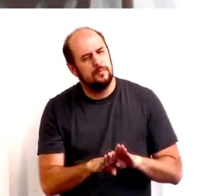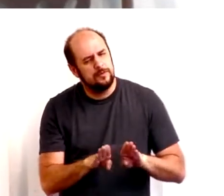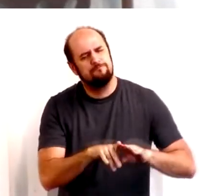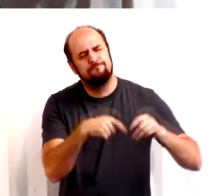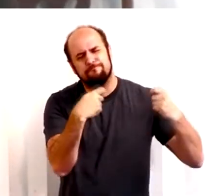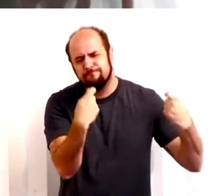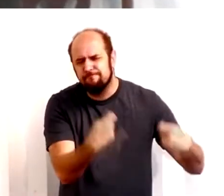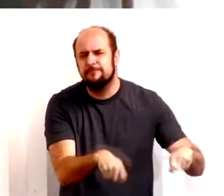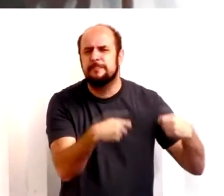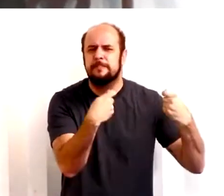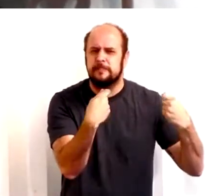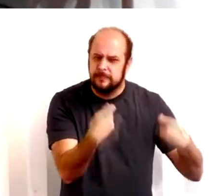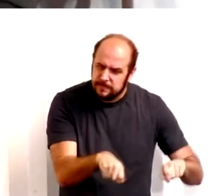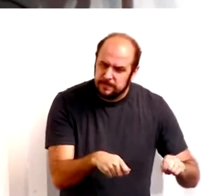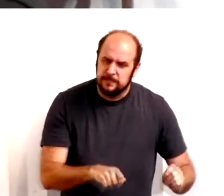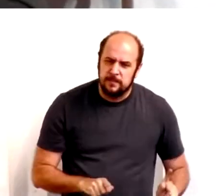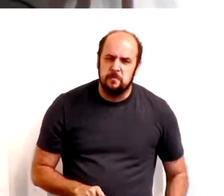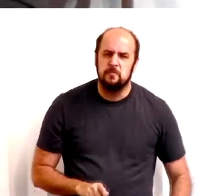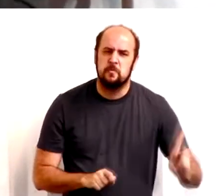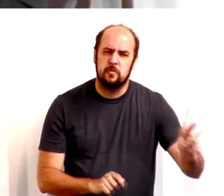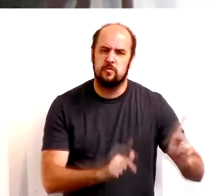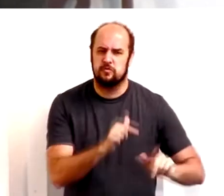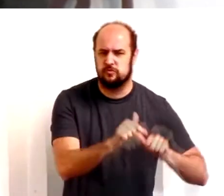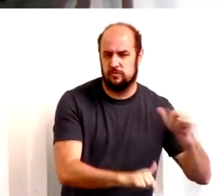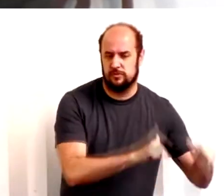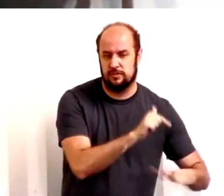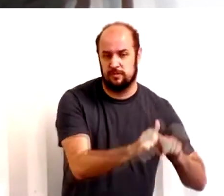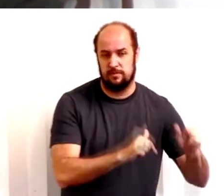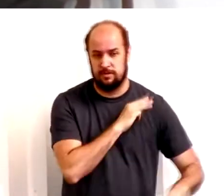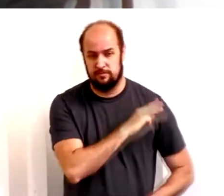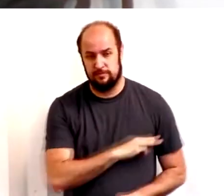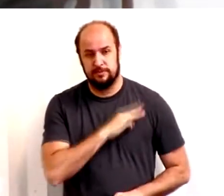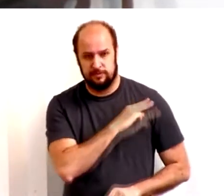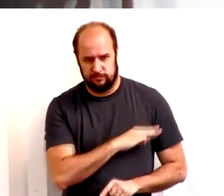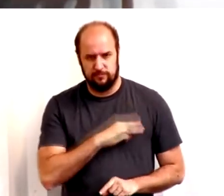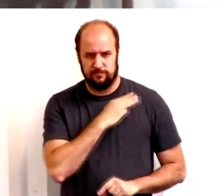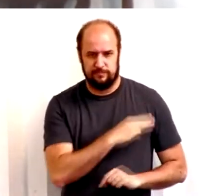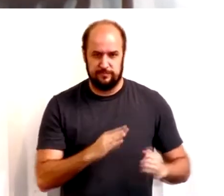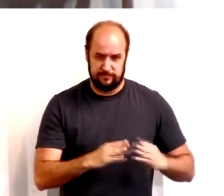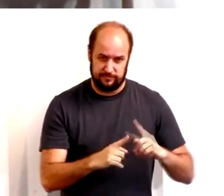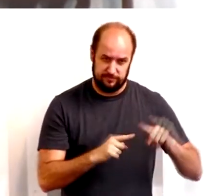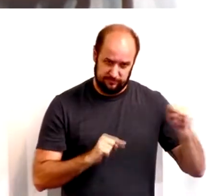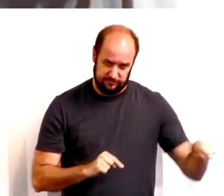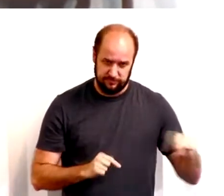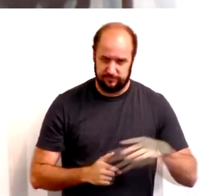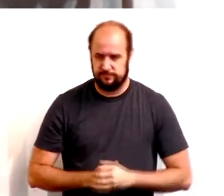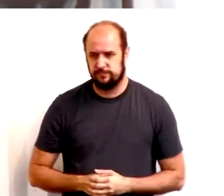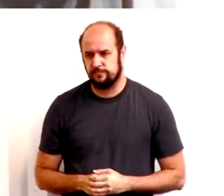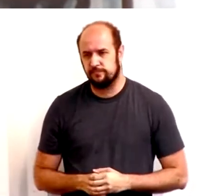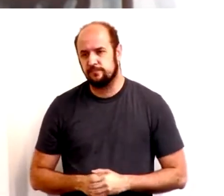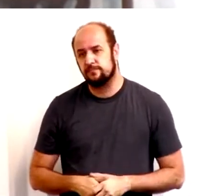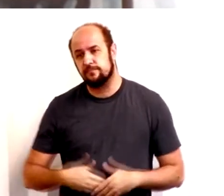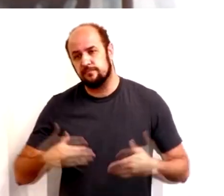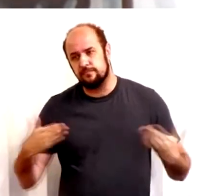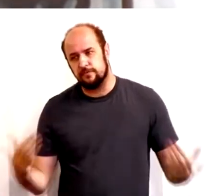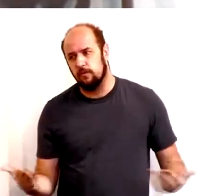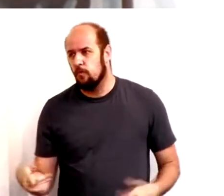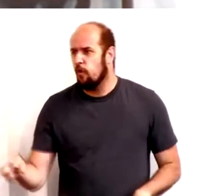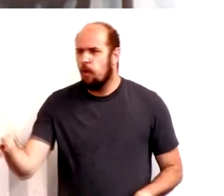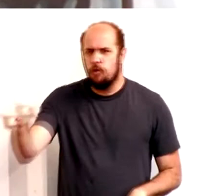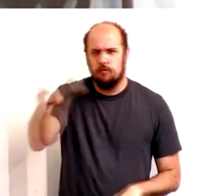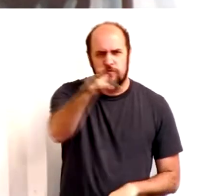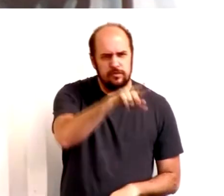necessário para a continuidade da missão daquela igreja. Então, para